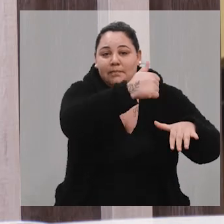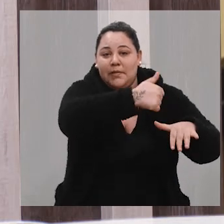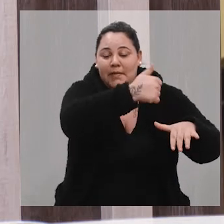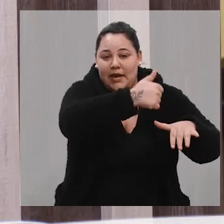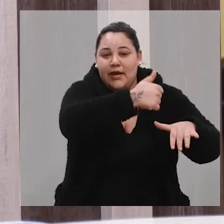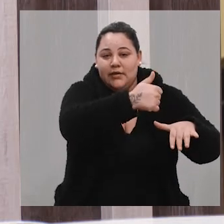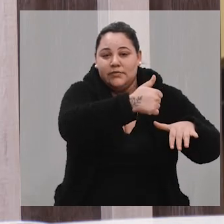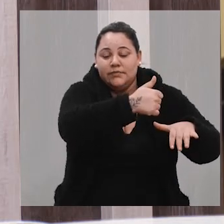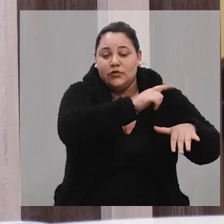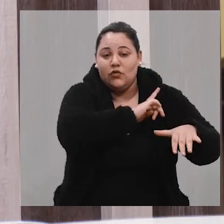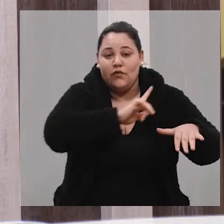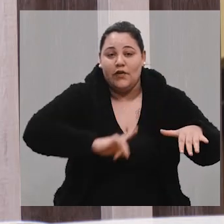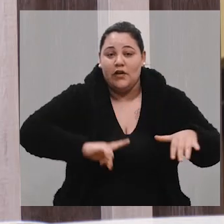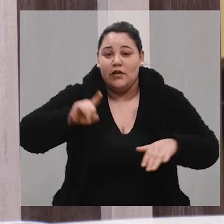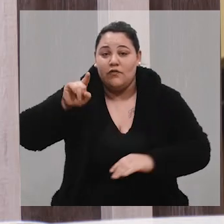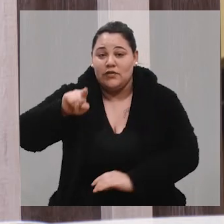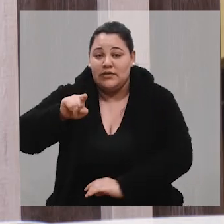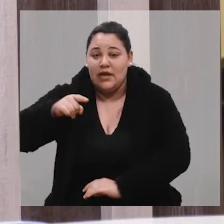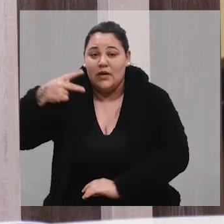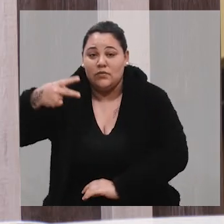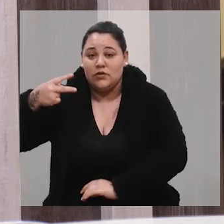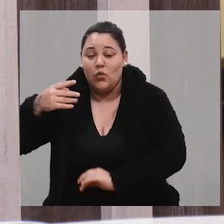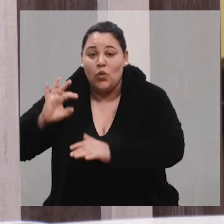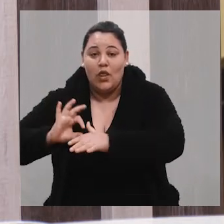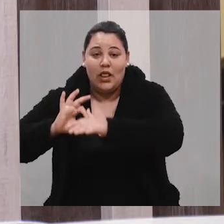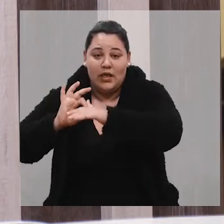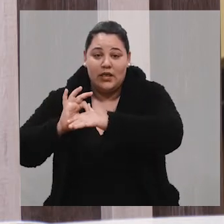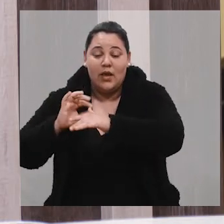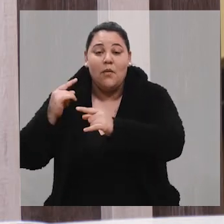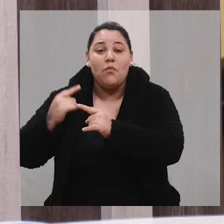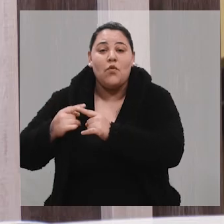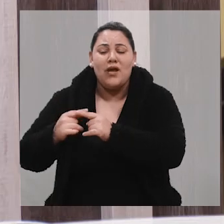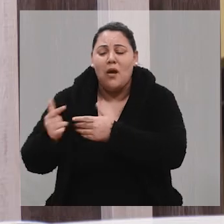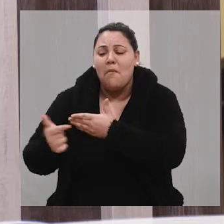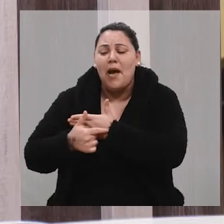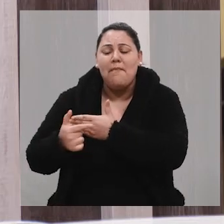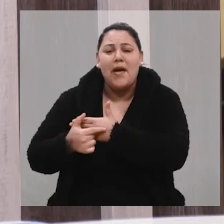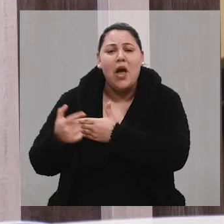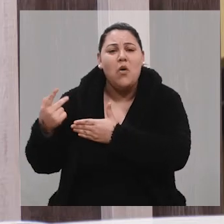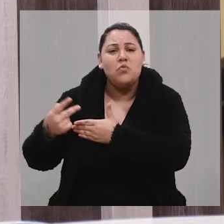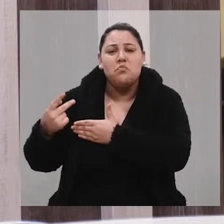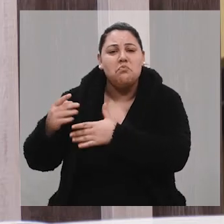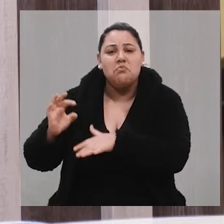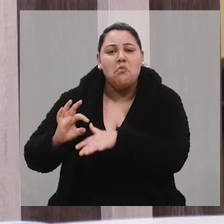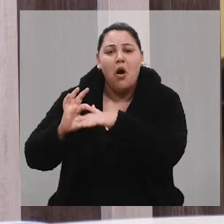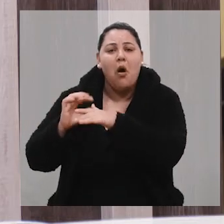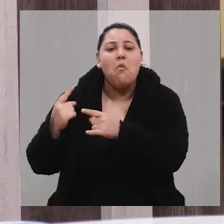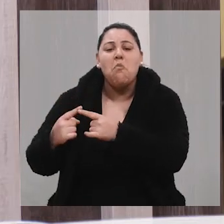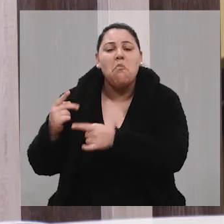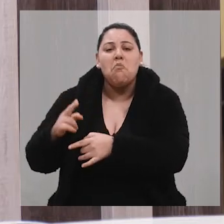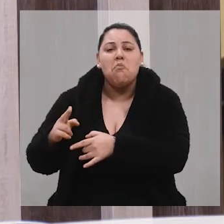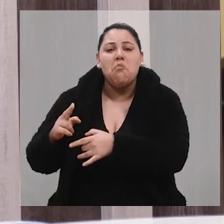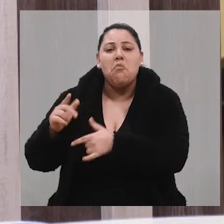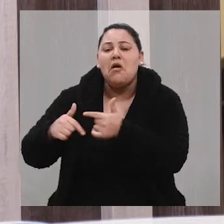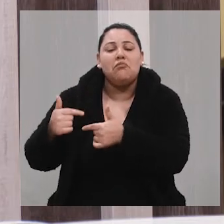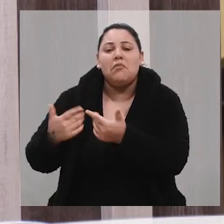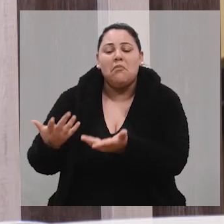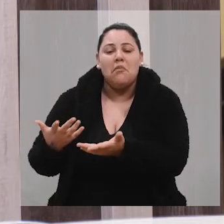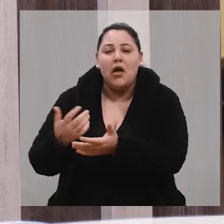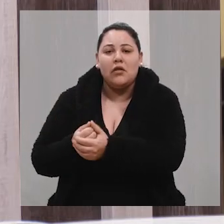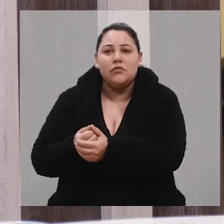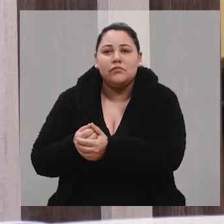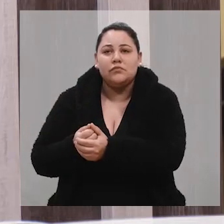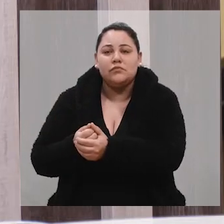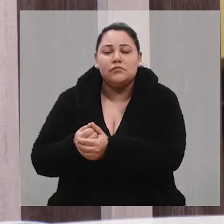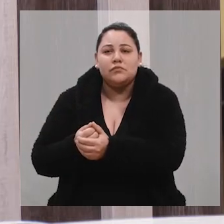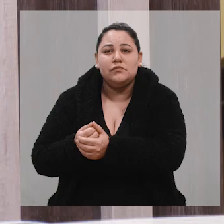senhor tem a função da vice-liderança. Para que serve a liderança e para que serve a